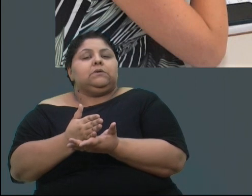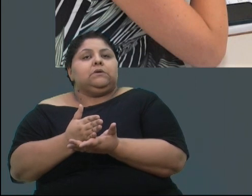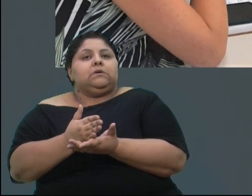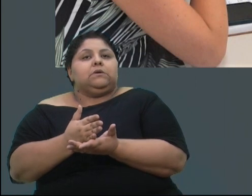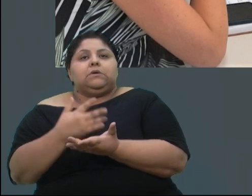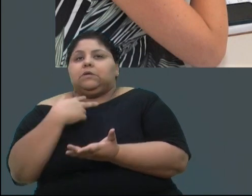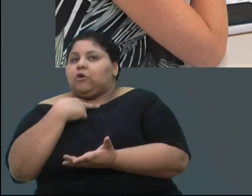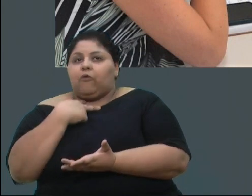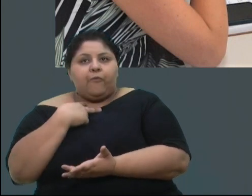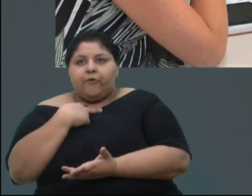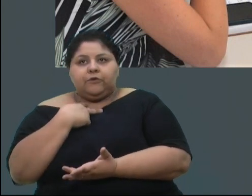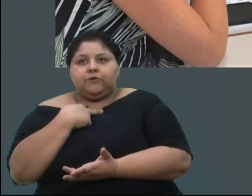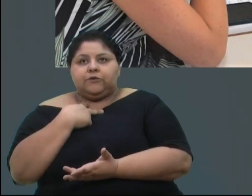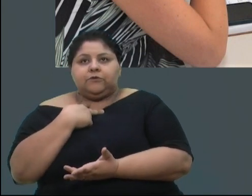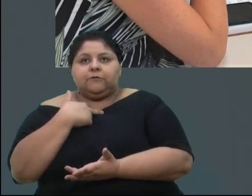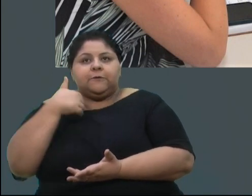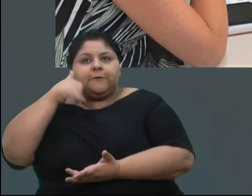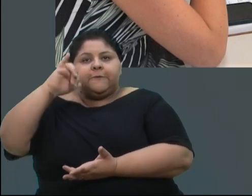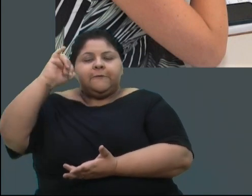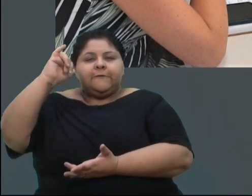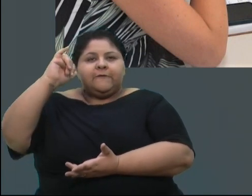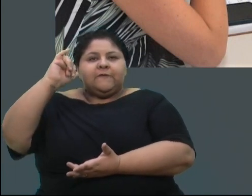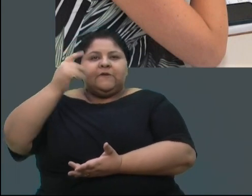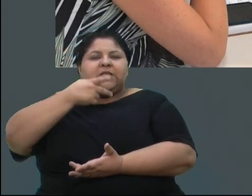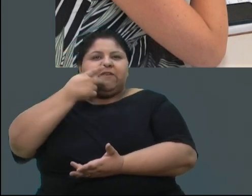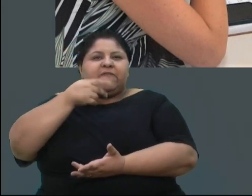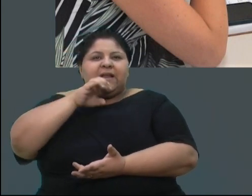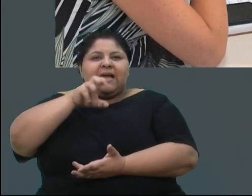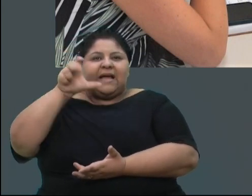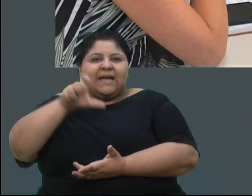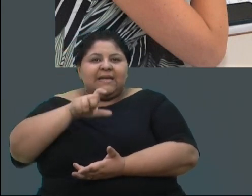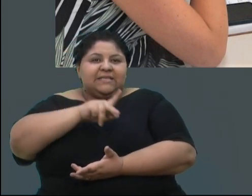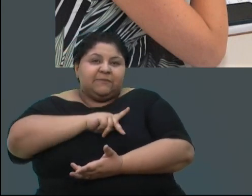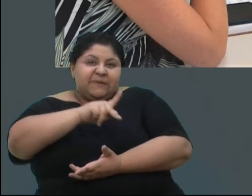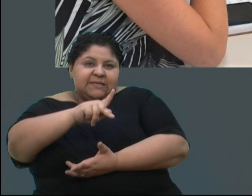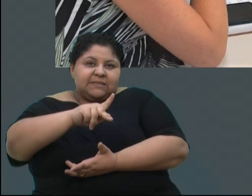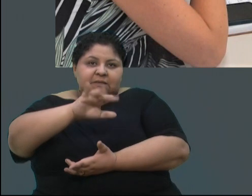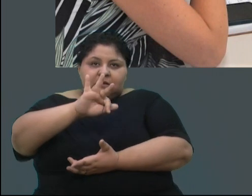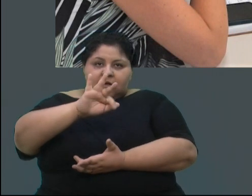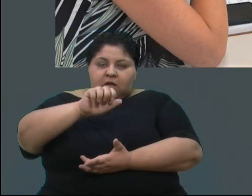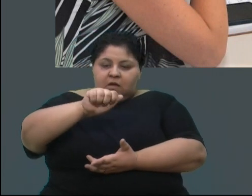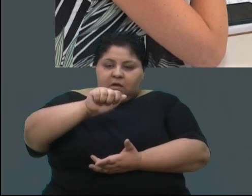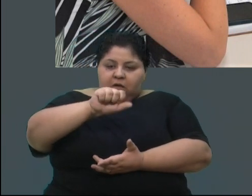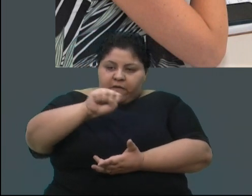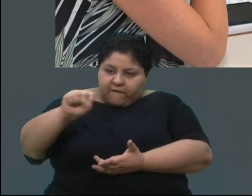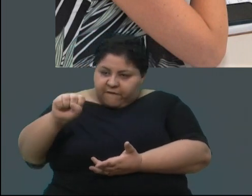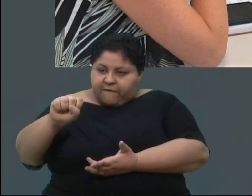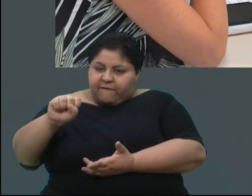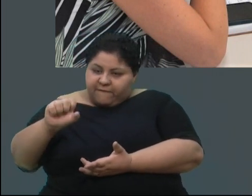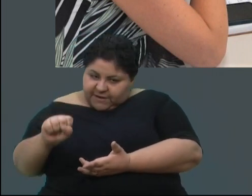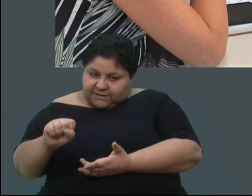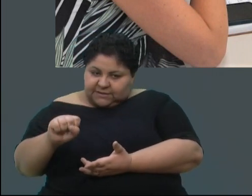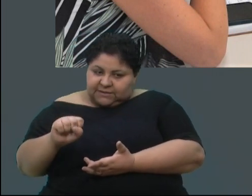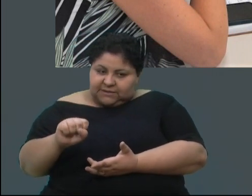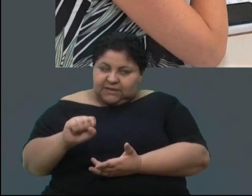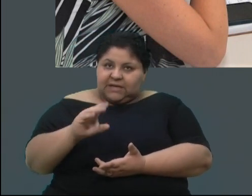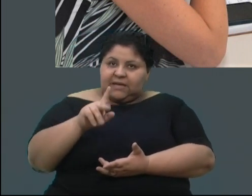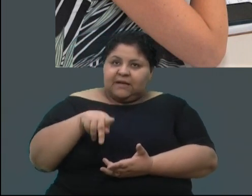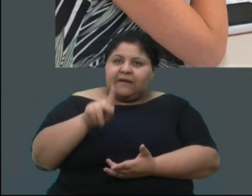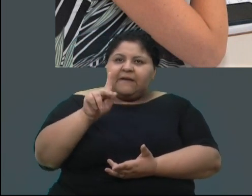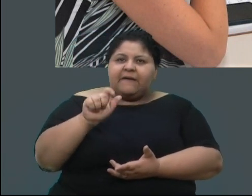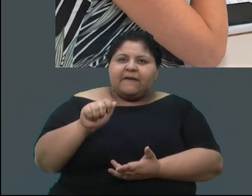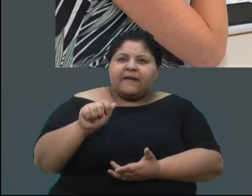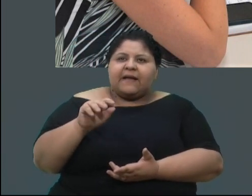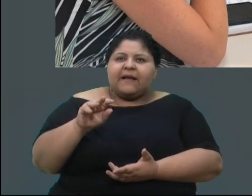de esquecer a ex-presidente da FAS, Catiane Boschetti, porque eu estive com ela lá, está aí